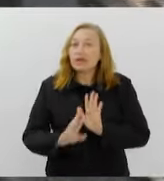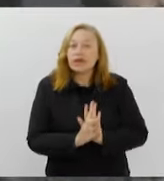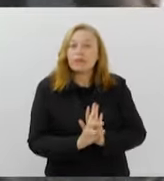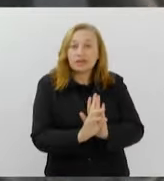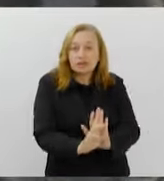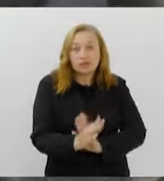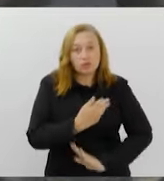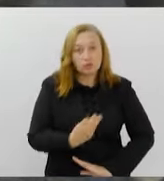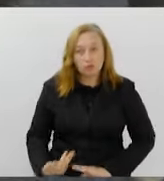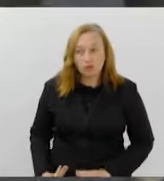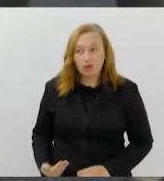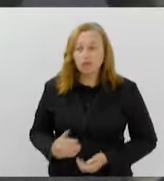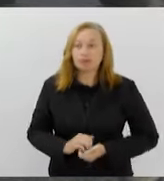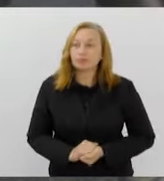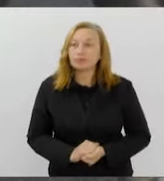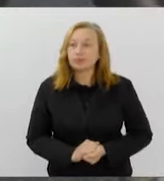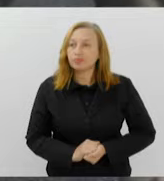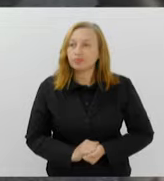governo